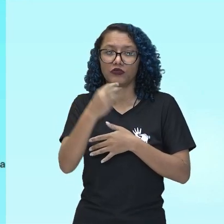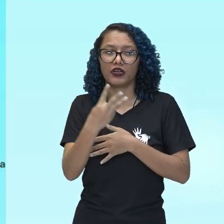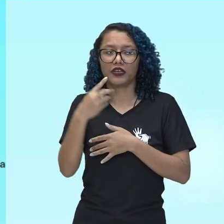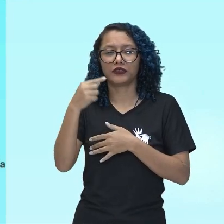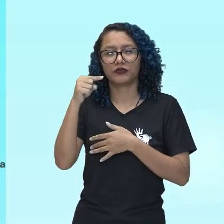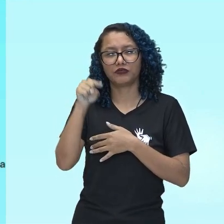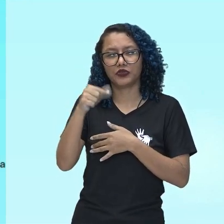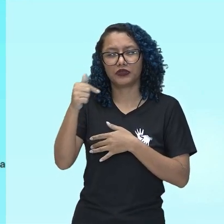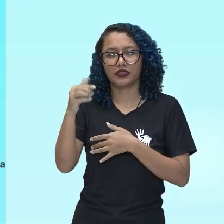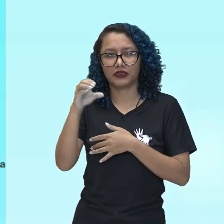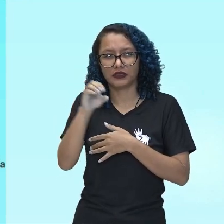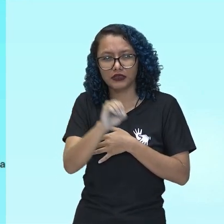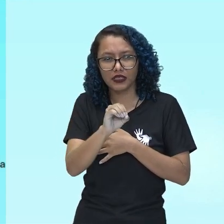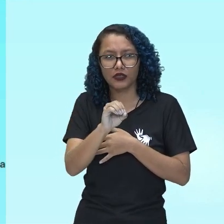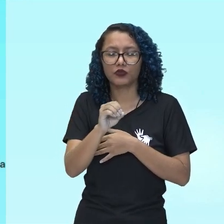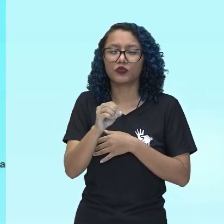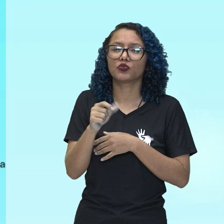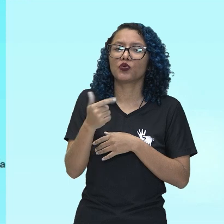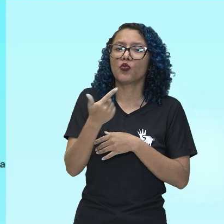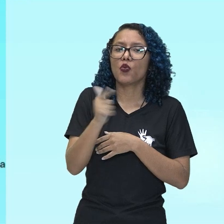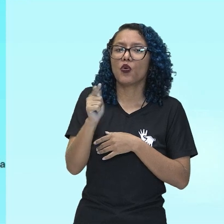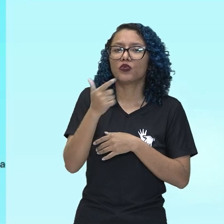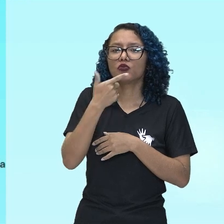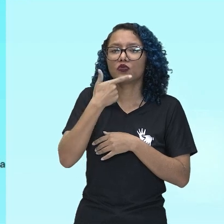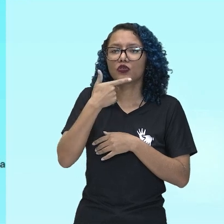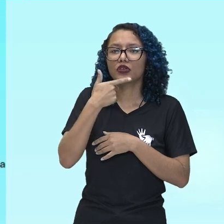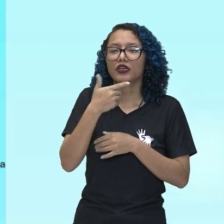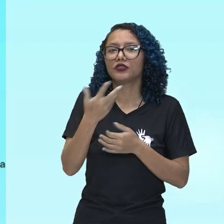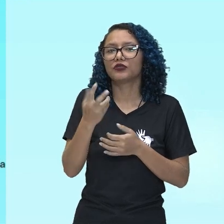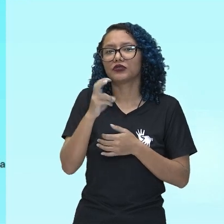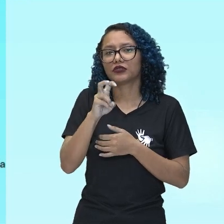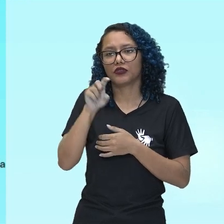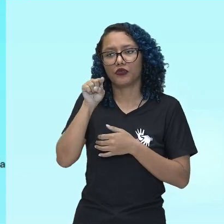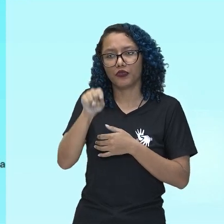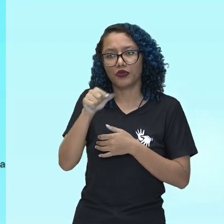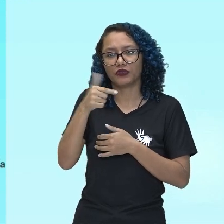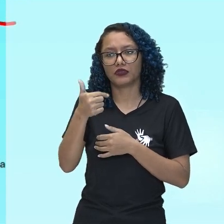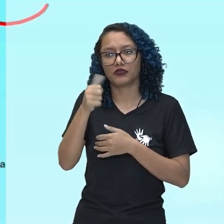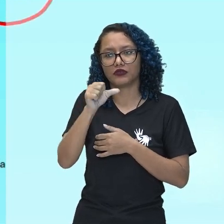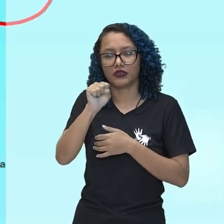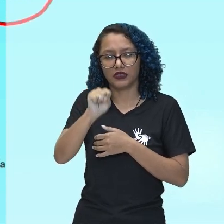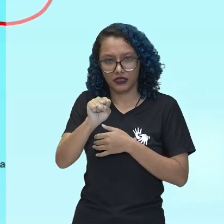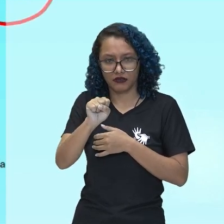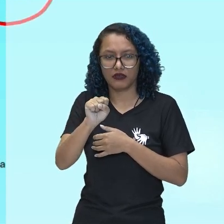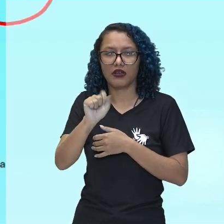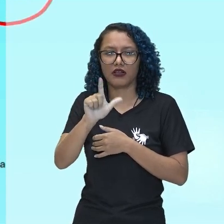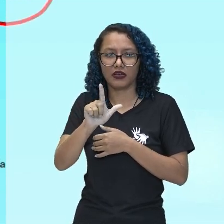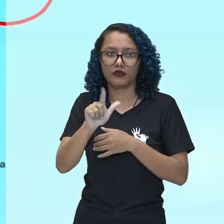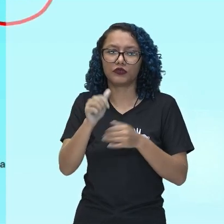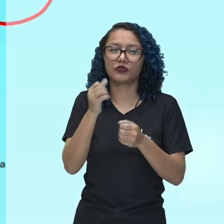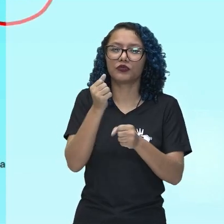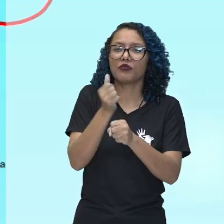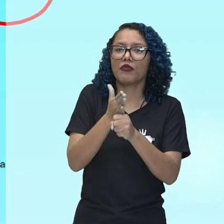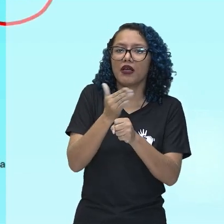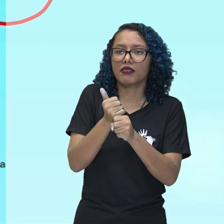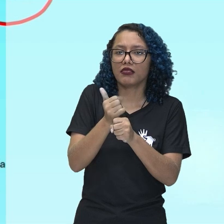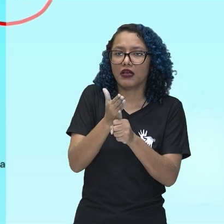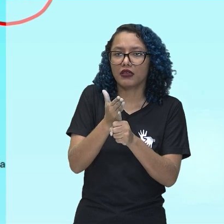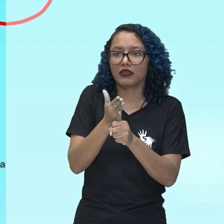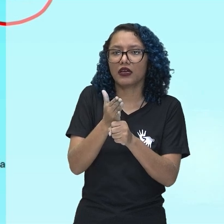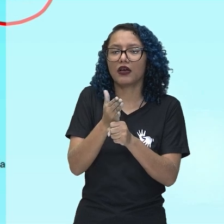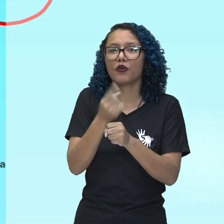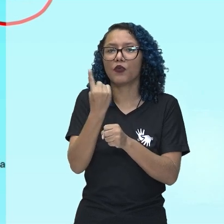queijo, 5.280 litros. A batata, cada 1 quilo vai gastar